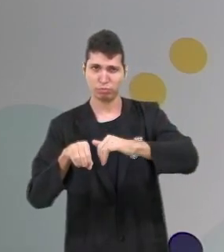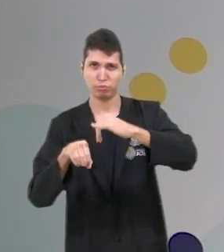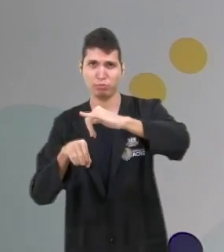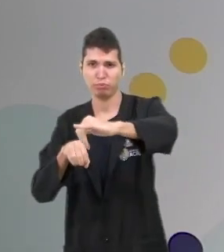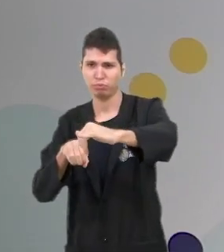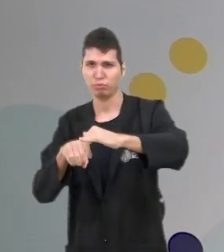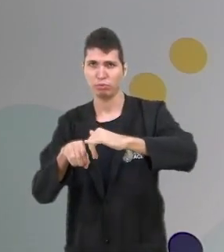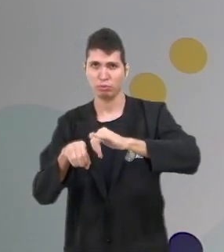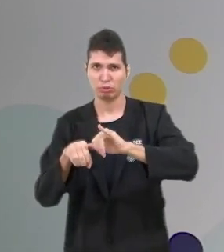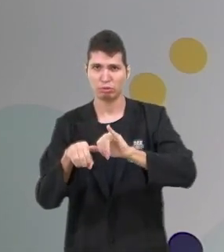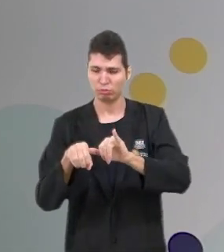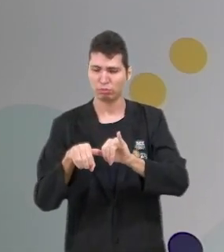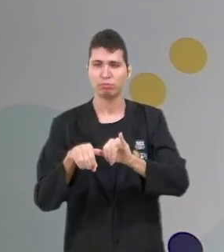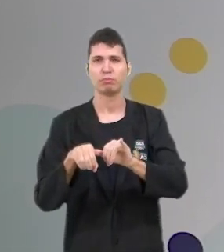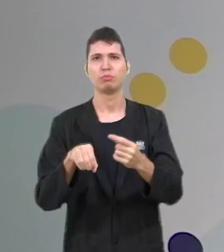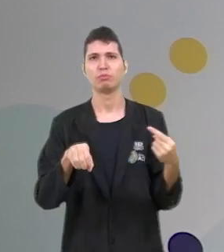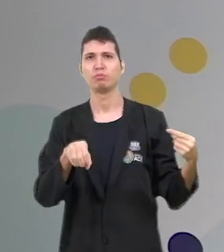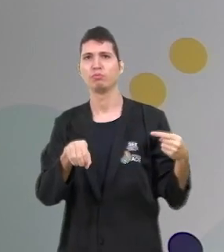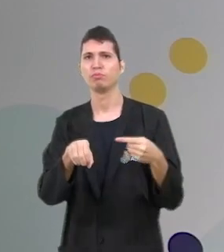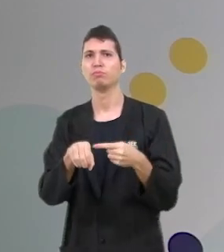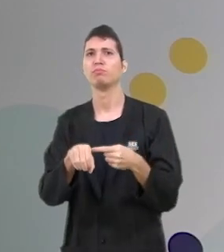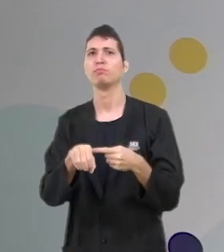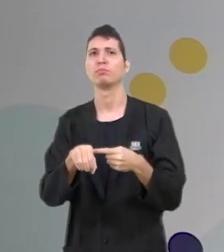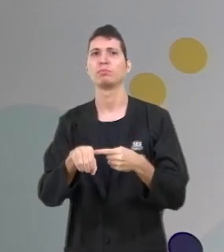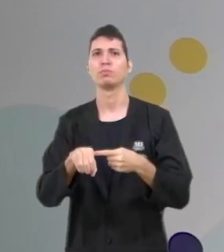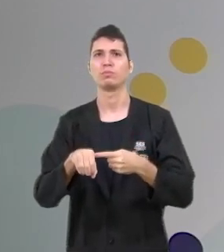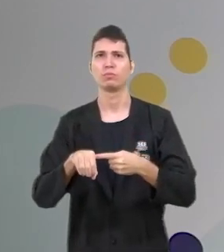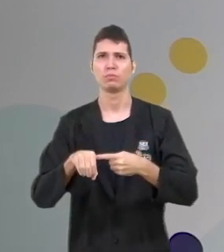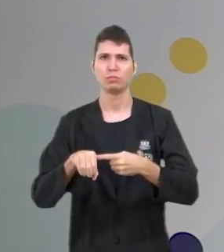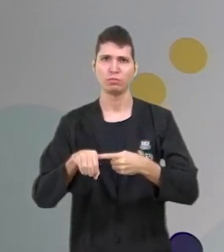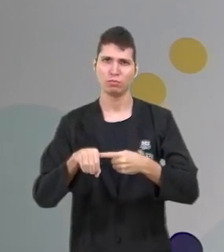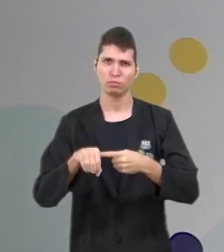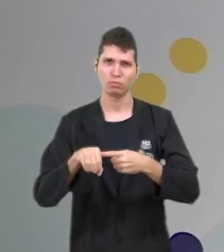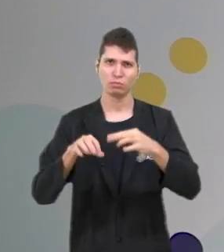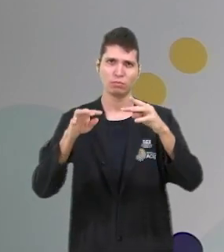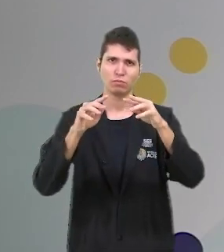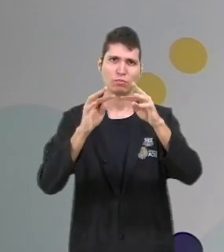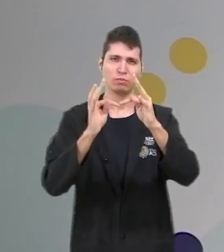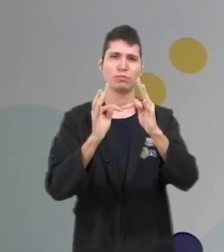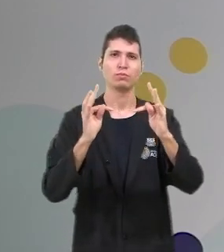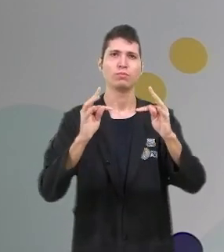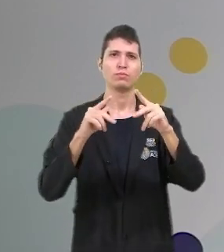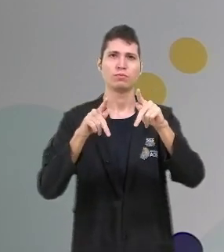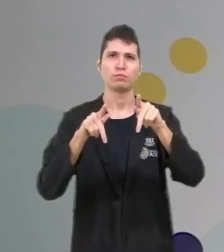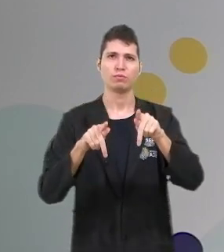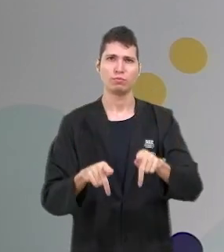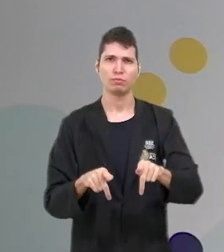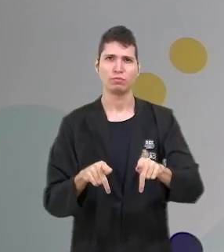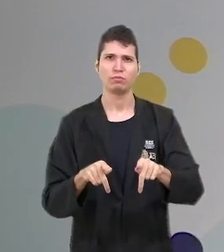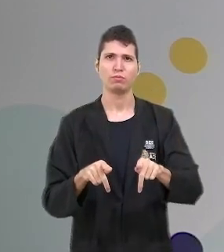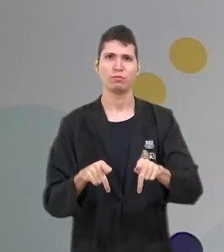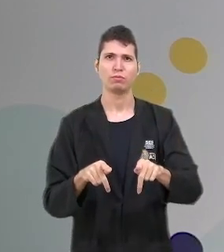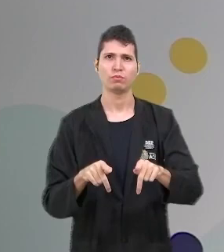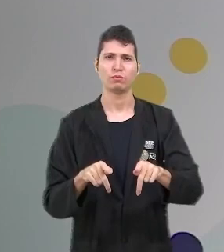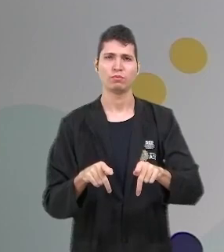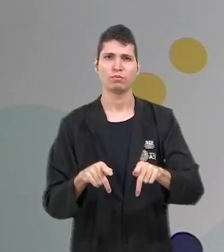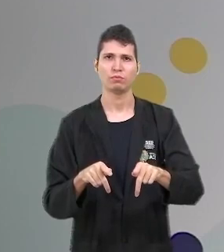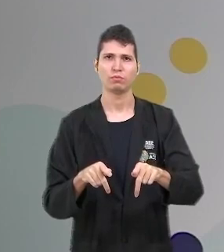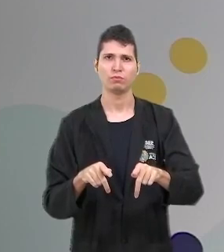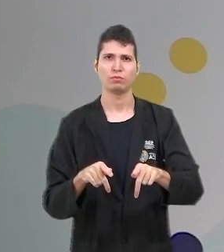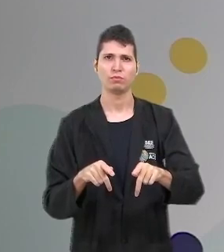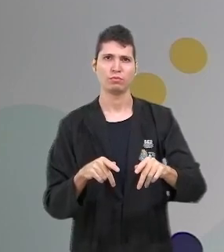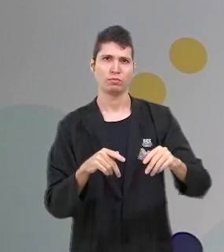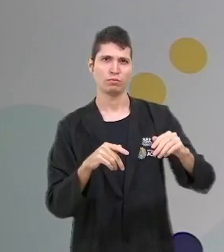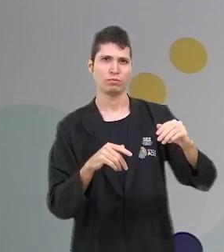esses elétrons. Então, sabemos que a tabela periódica, ela vai crescer de número